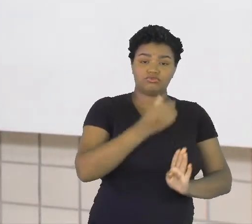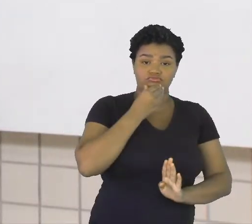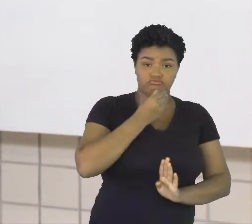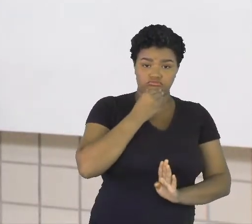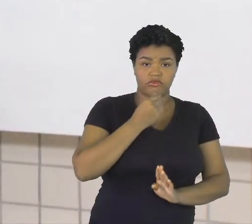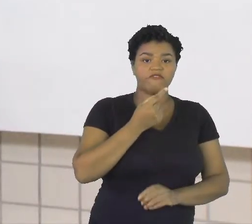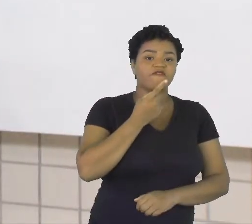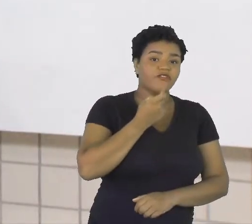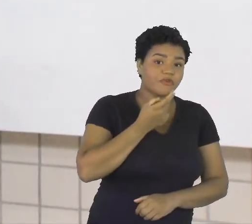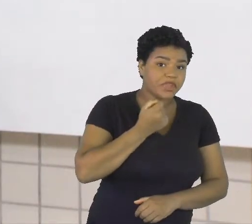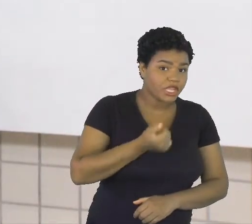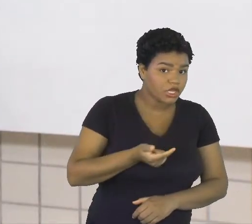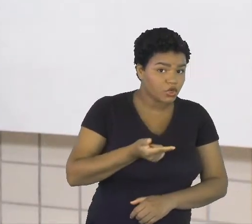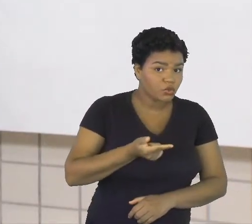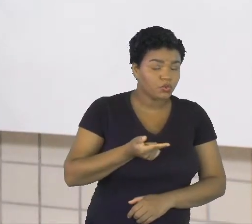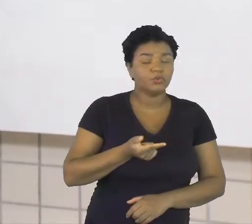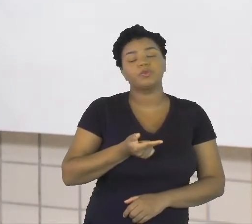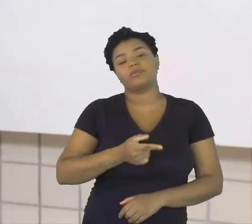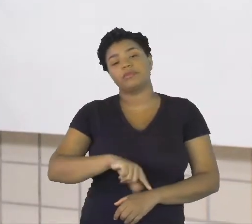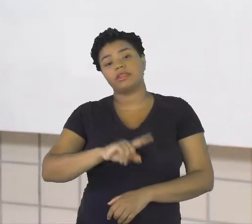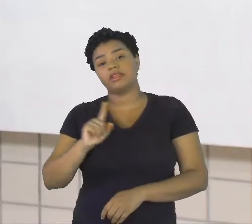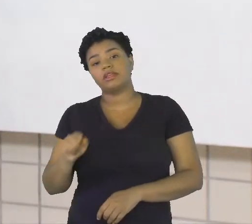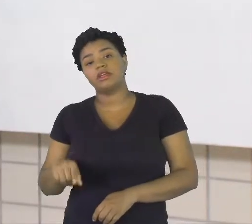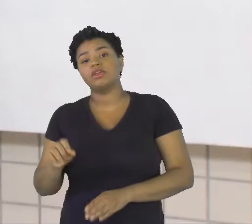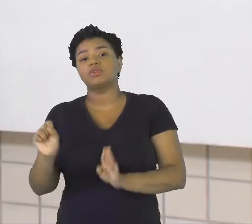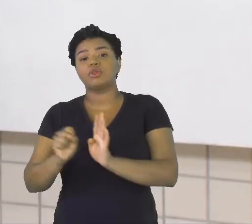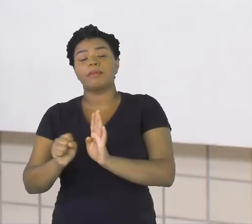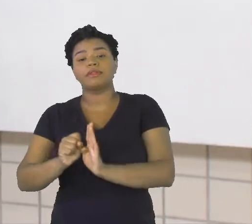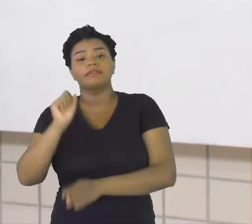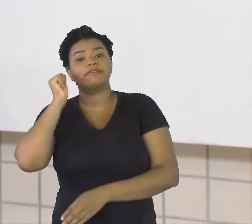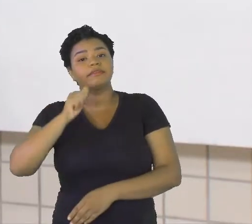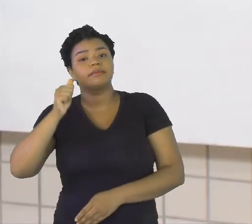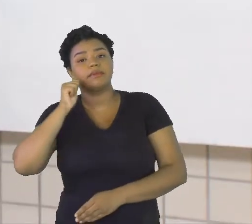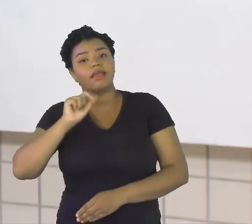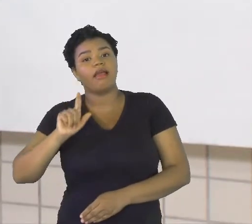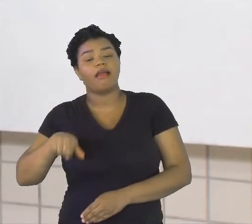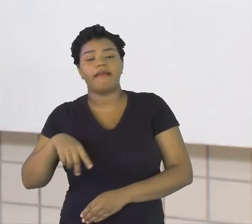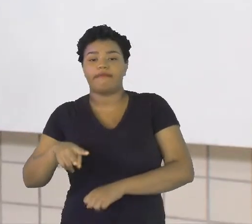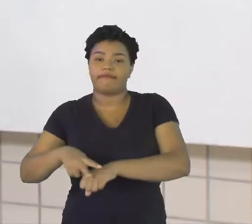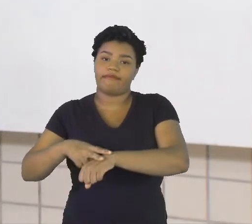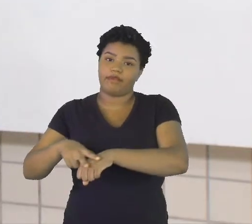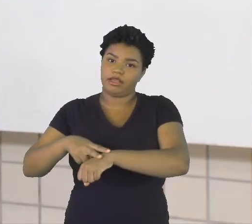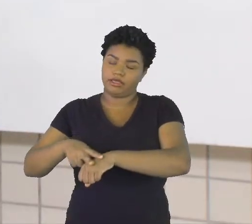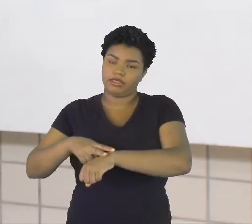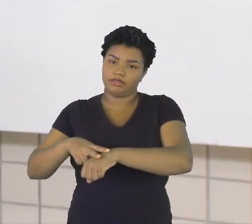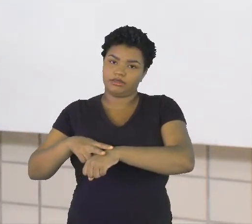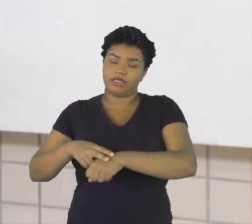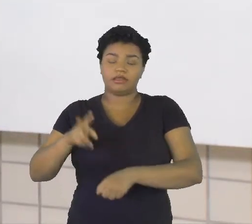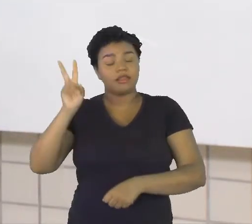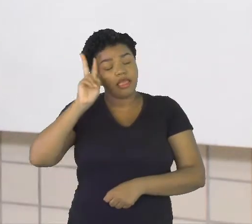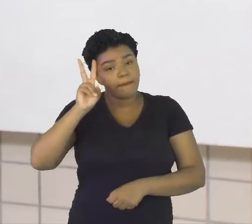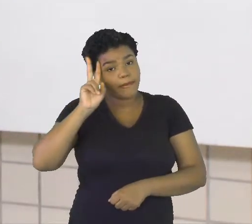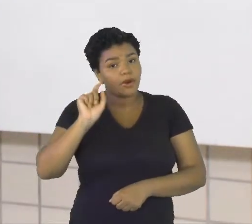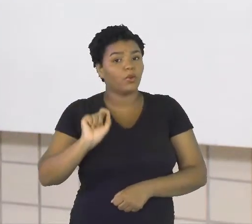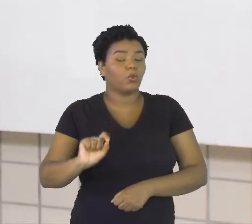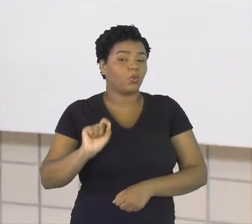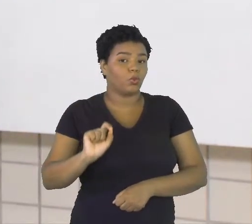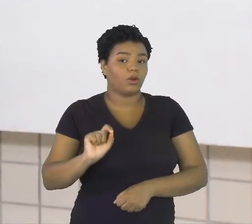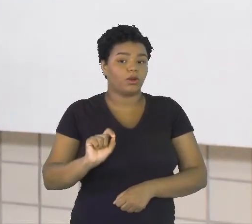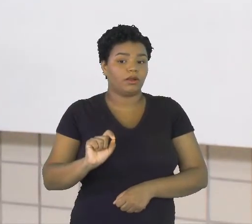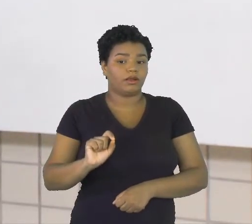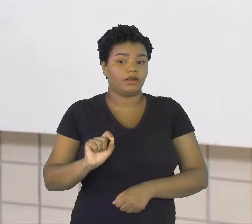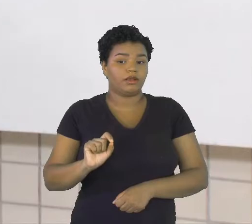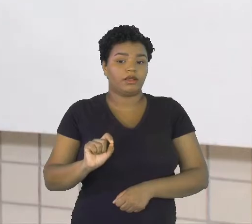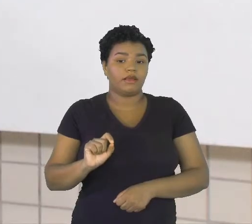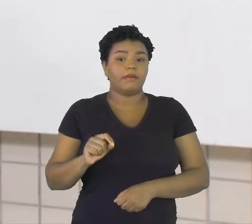e os substantivos femininos de verde. Lembrando que, para que